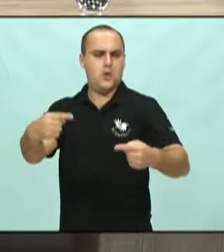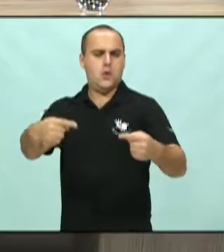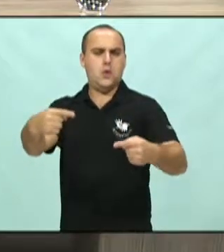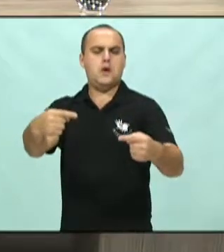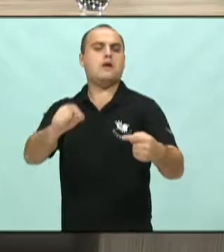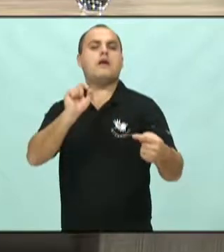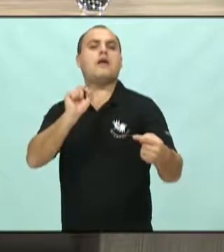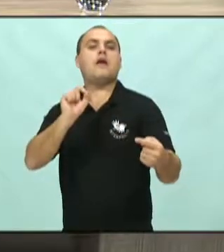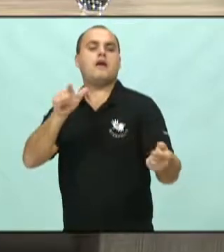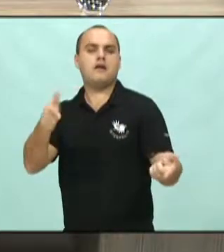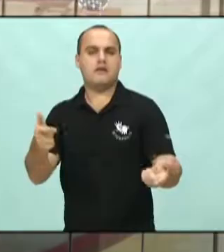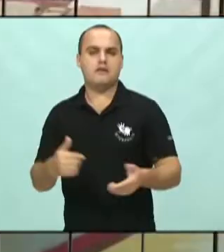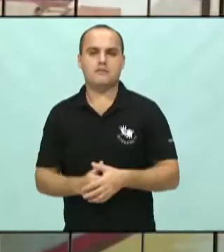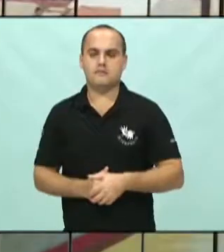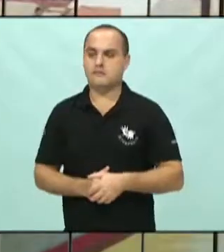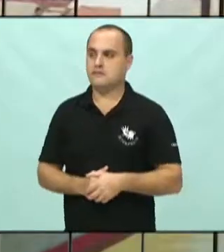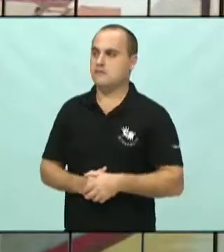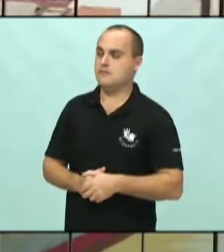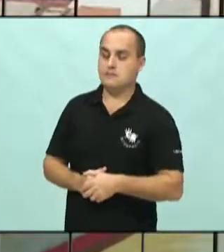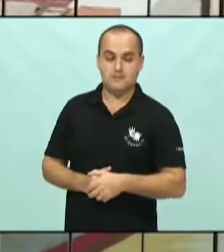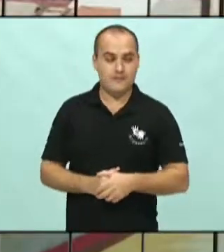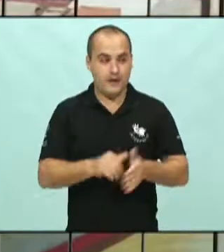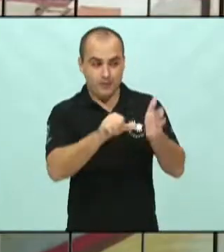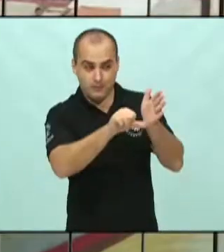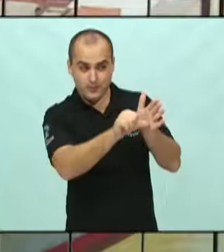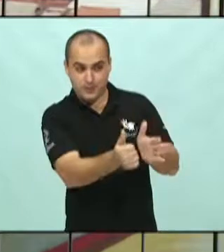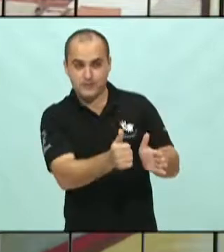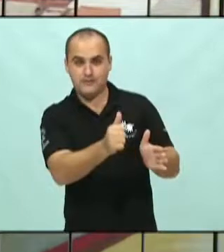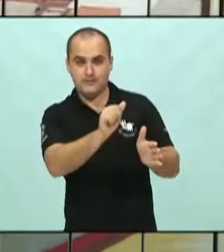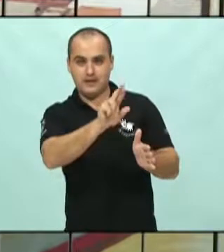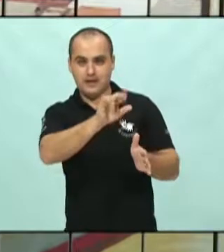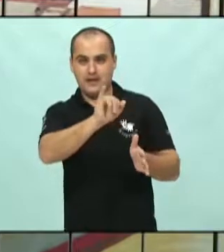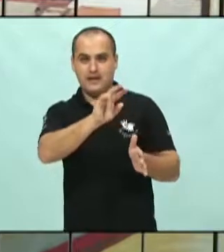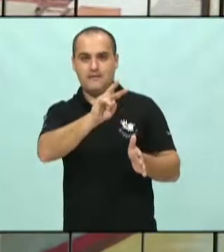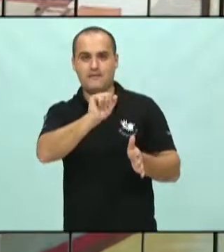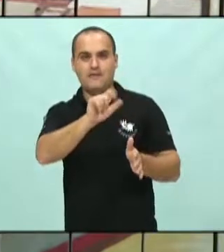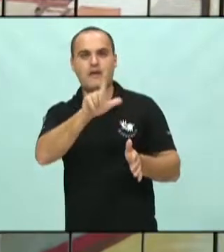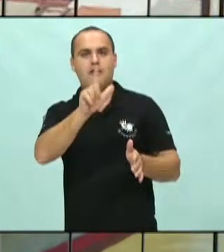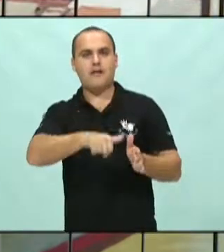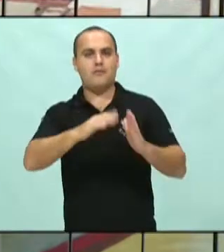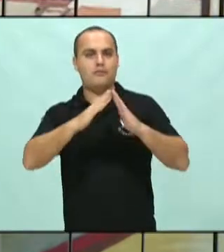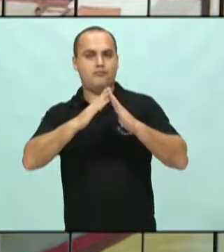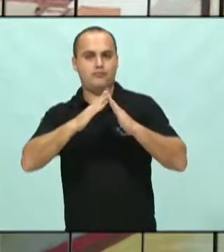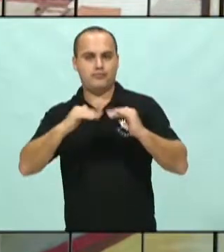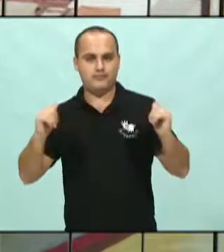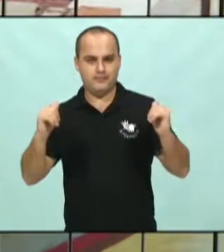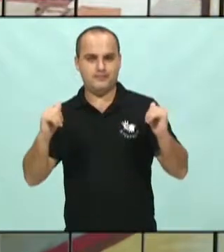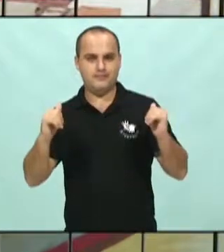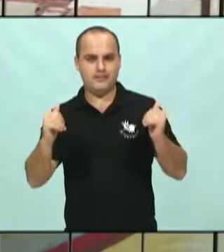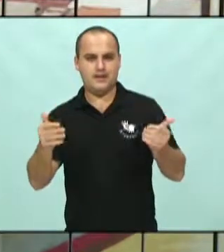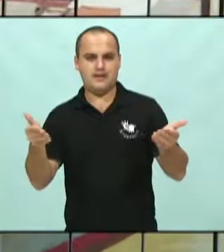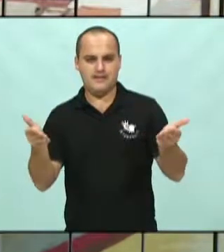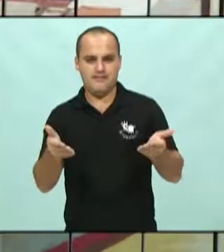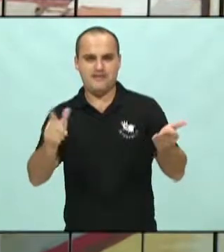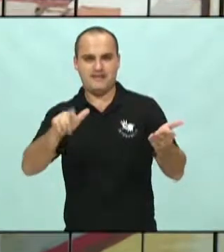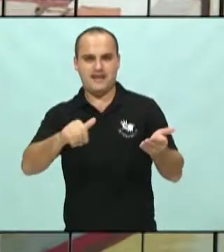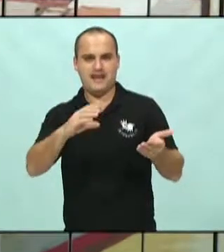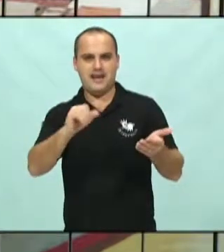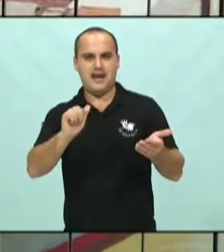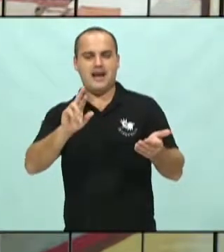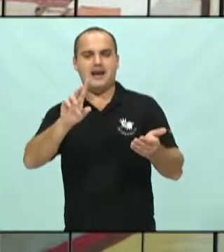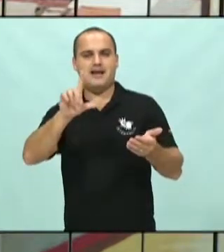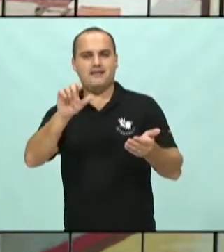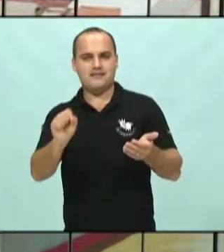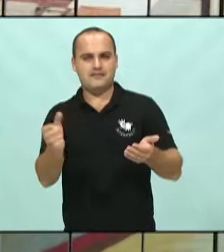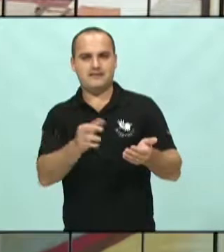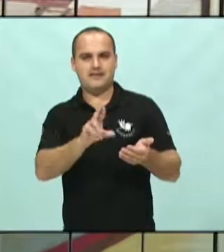para o profissionalismo? O primeiro rival do Marcílio foi o Brusquense, que hoje é o Carlos Renault, que já